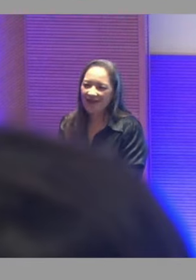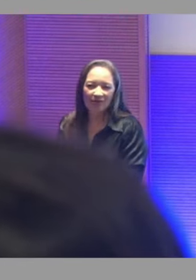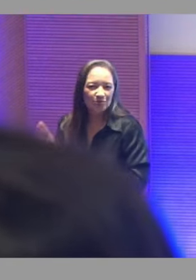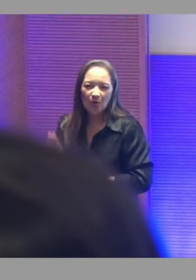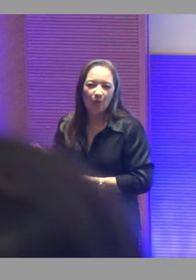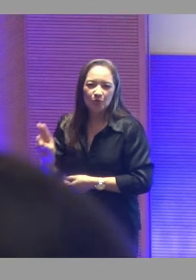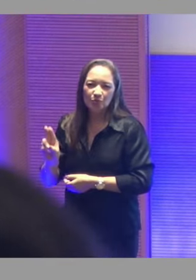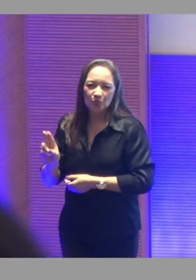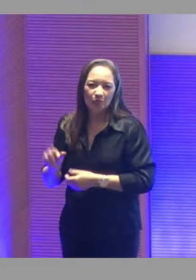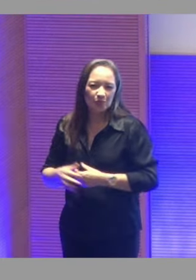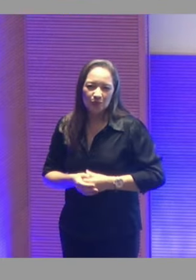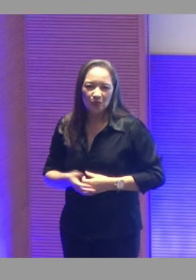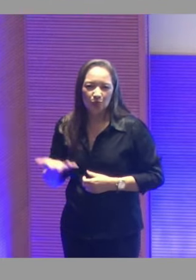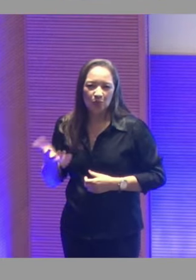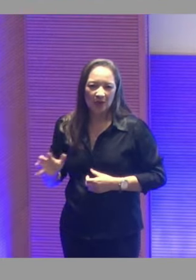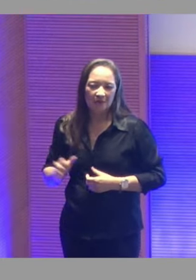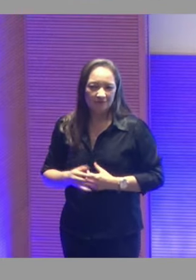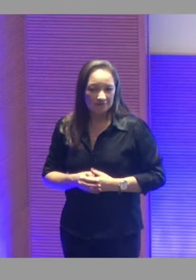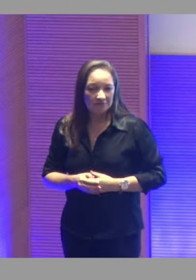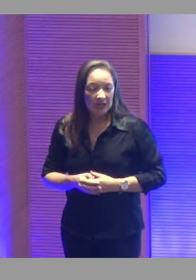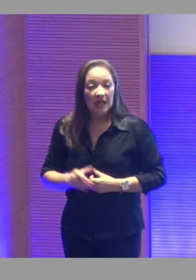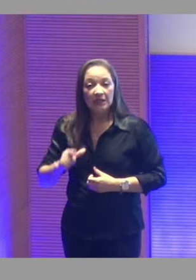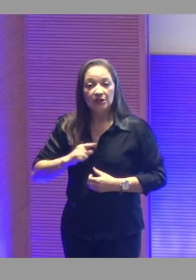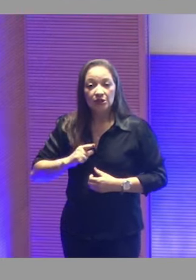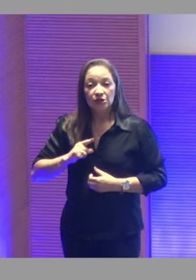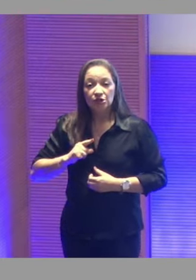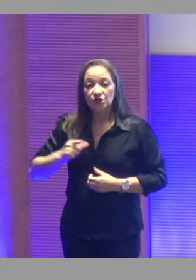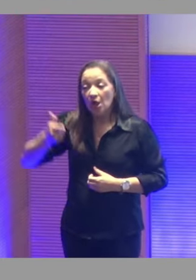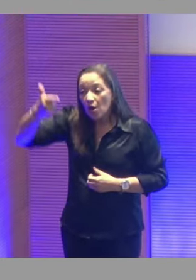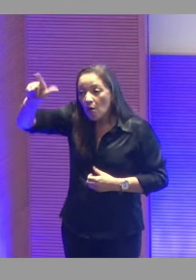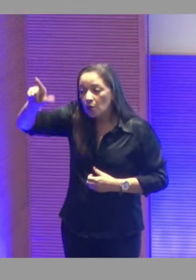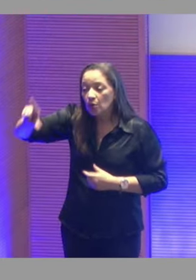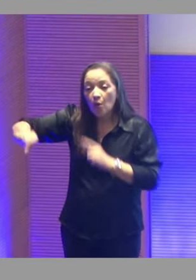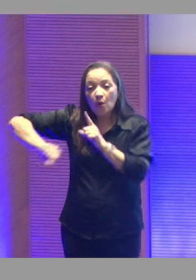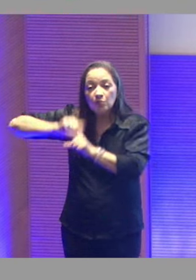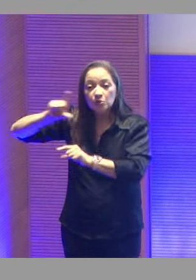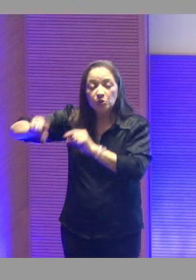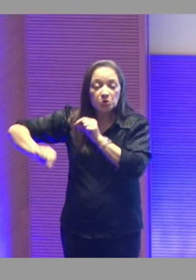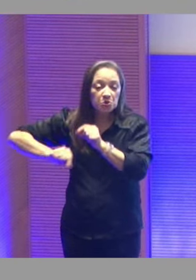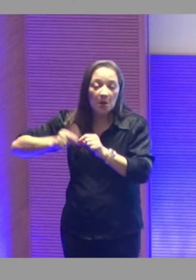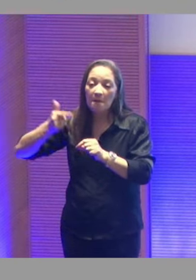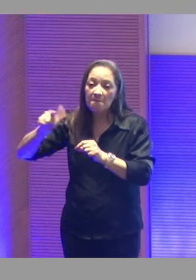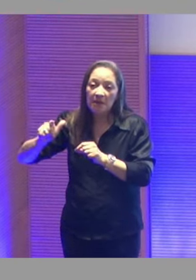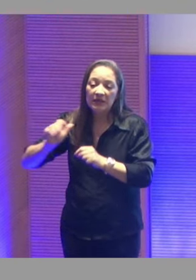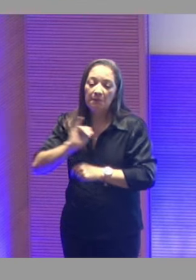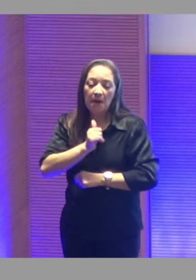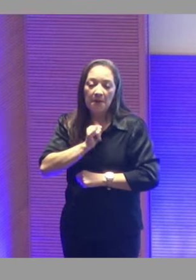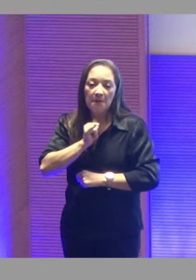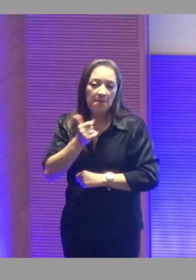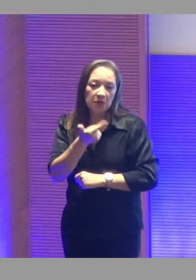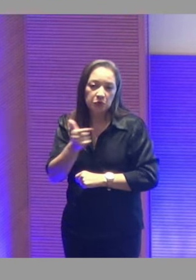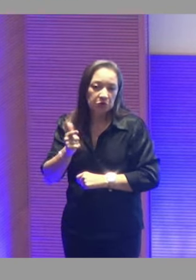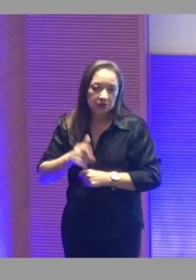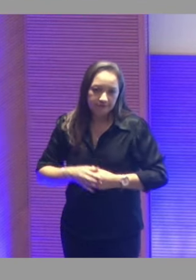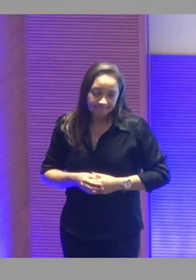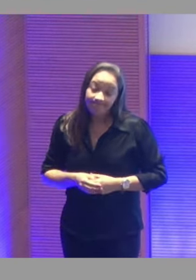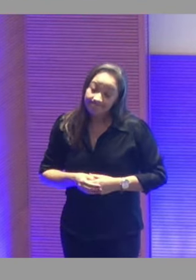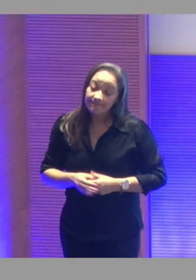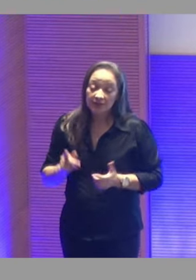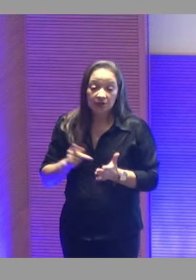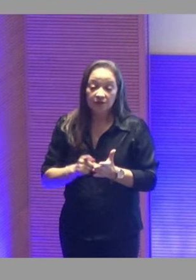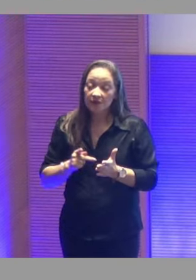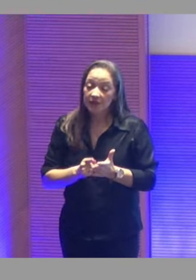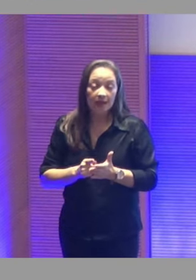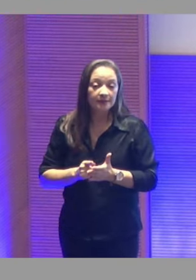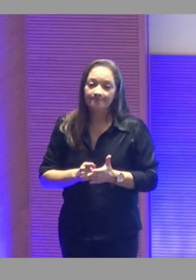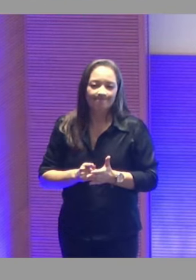utilizados pelas Organizações e a gente até tinha opção outros mas também não tiveram eh muitos relatos então isso quer dizer que realmente não é uma coisa